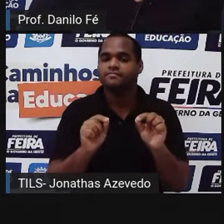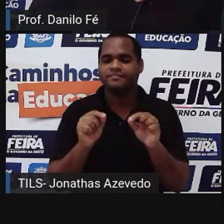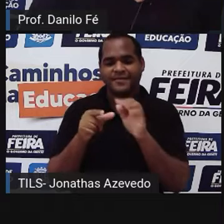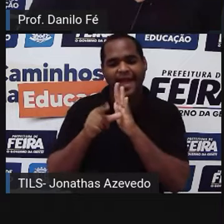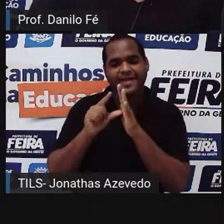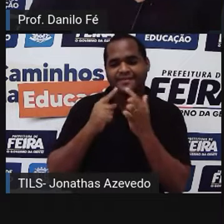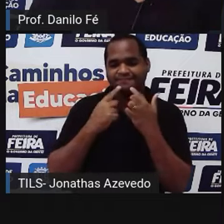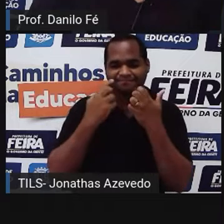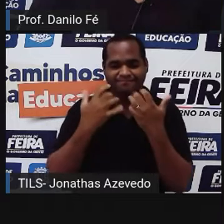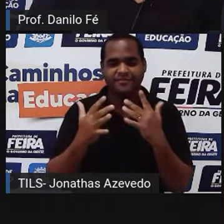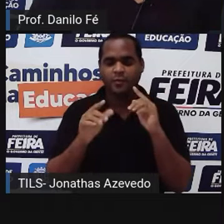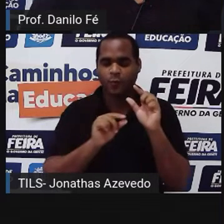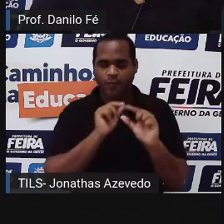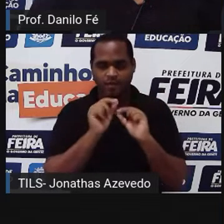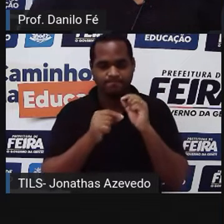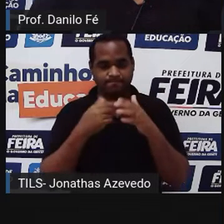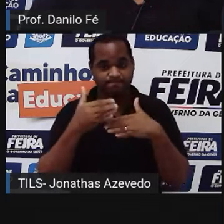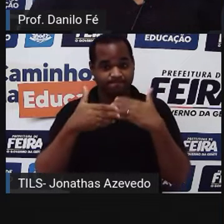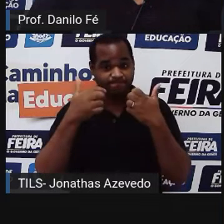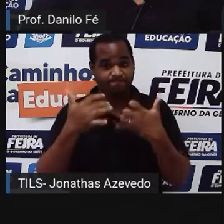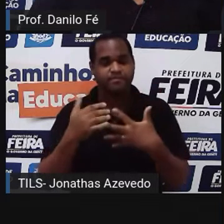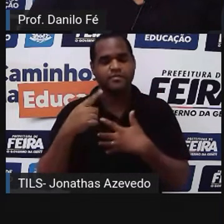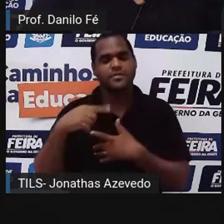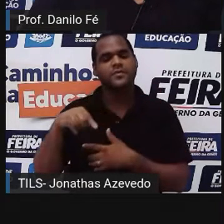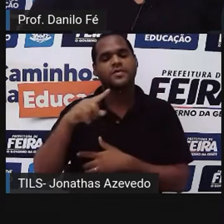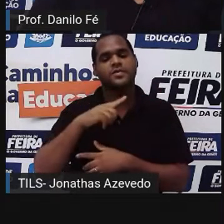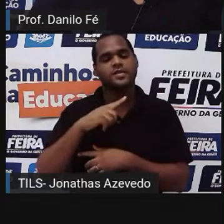antes de falar o que acontece depois disso, a gente